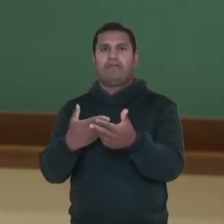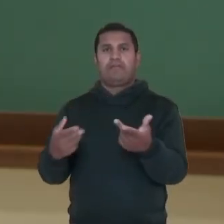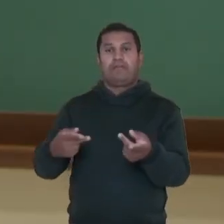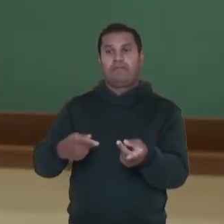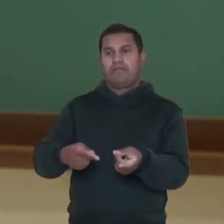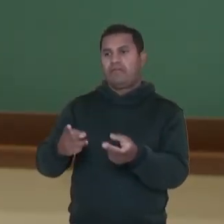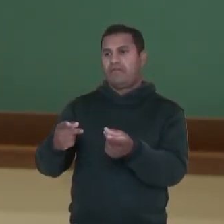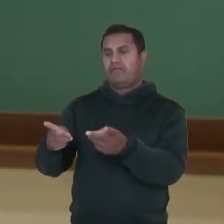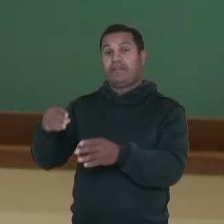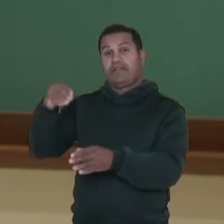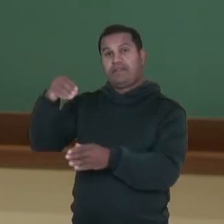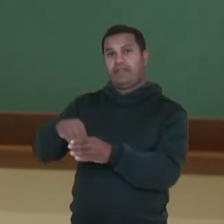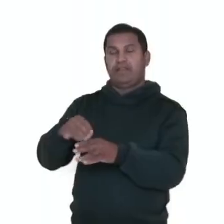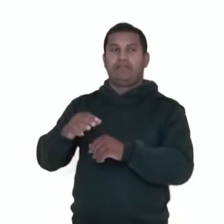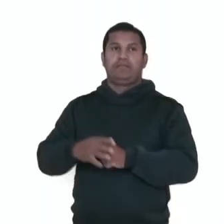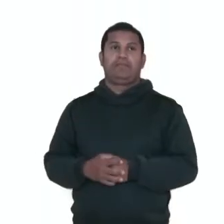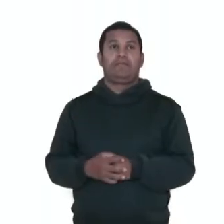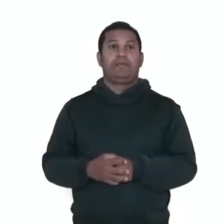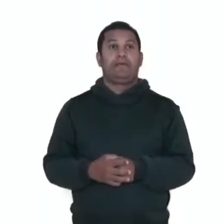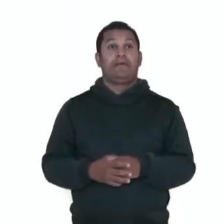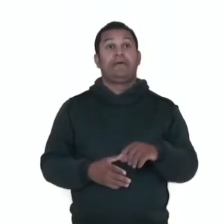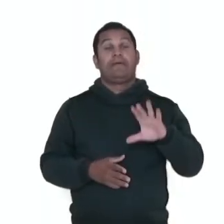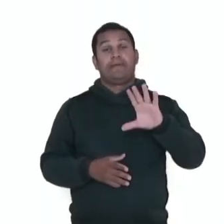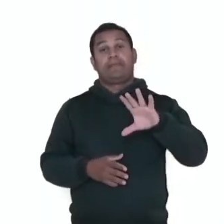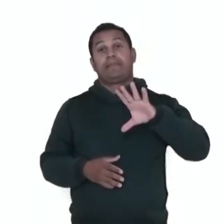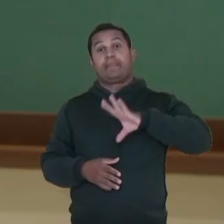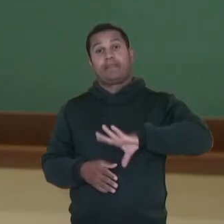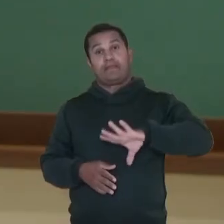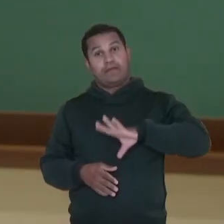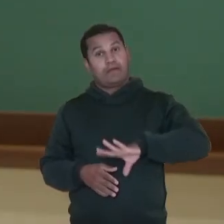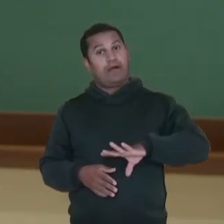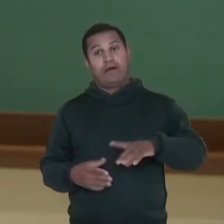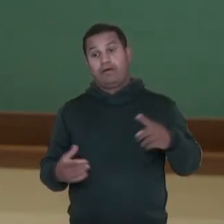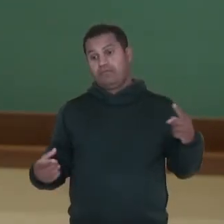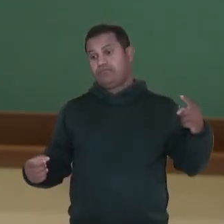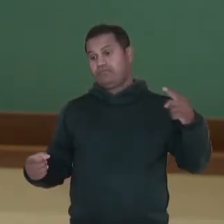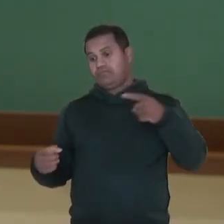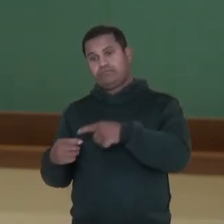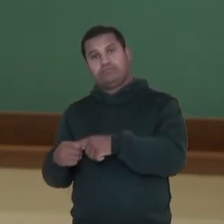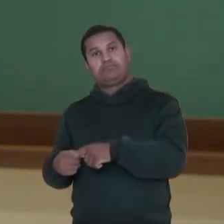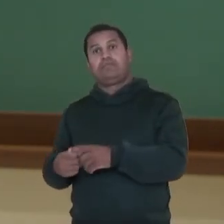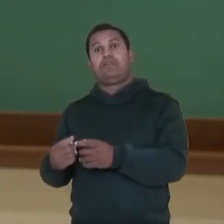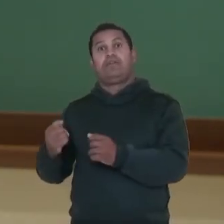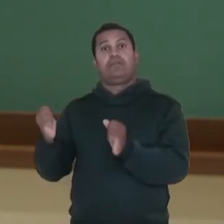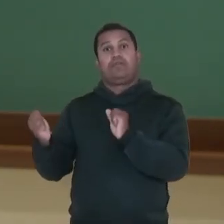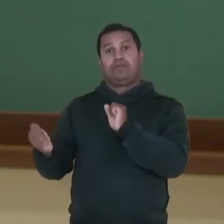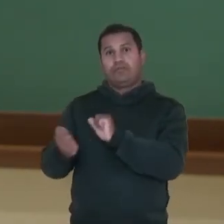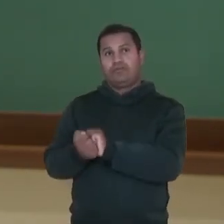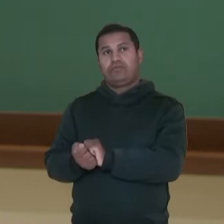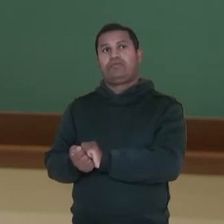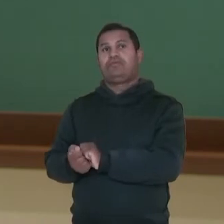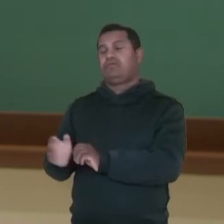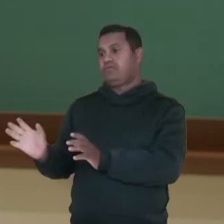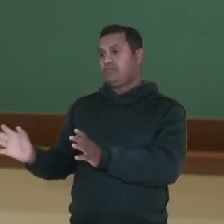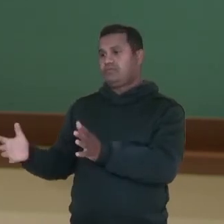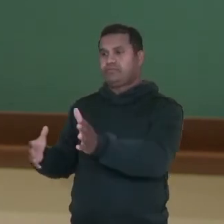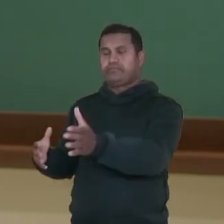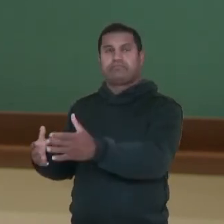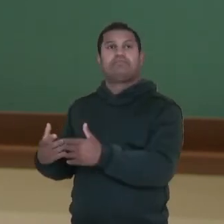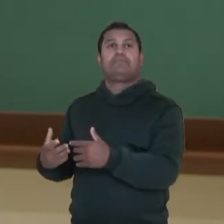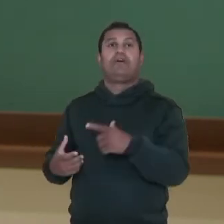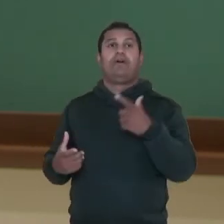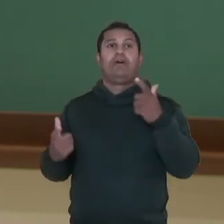aqui em Portugal, né, vai ter o pacto colonial, né? E houve um período aqui no período do Marquês de Pombal, no